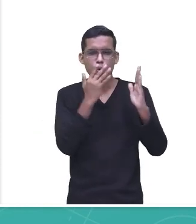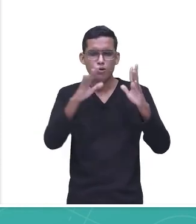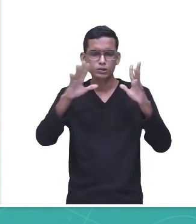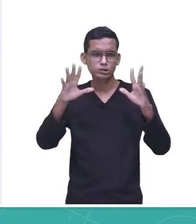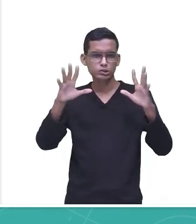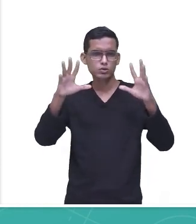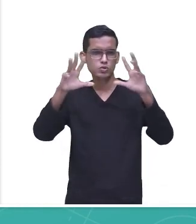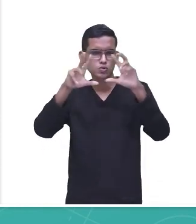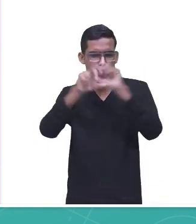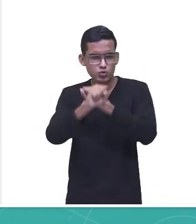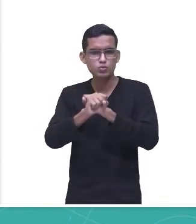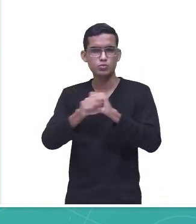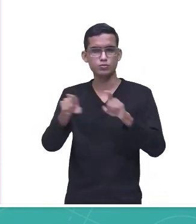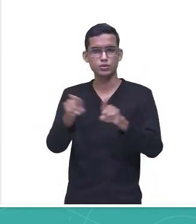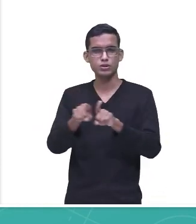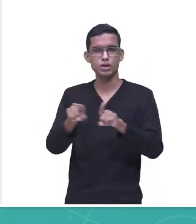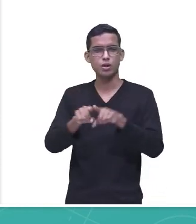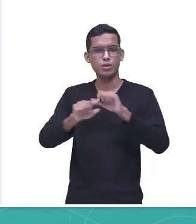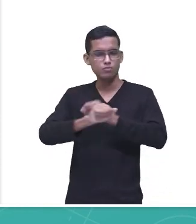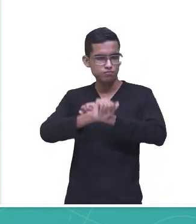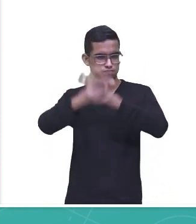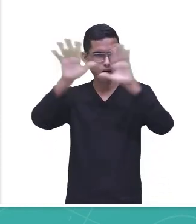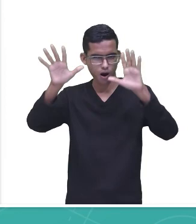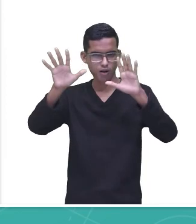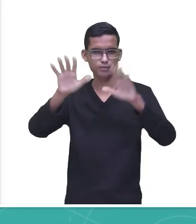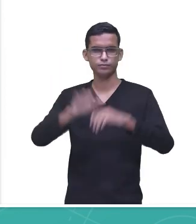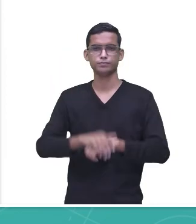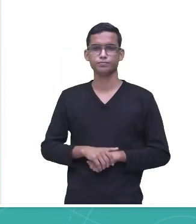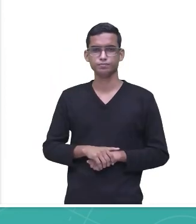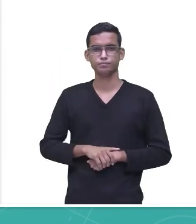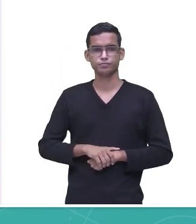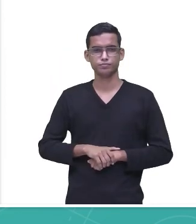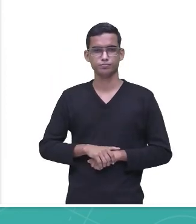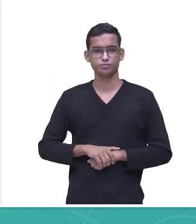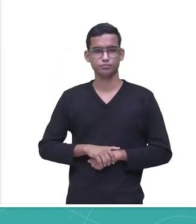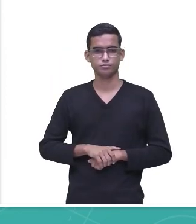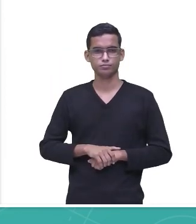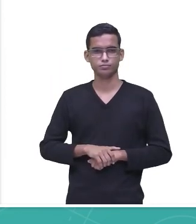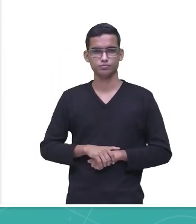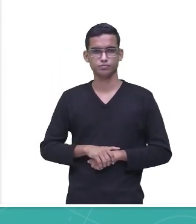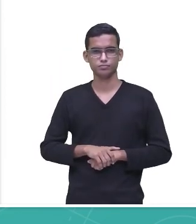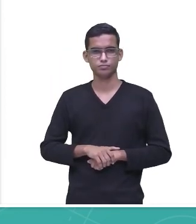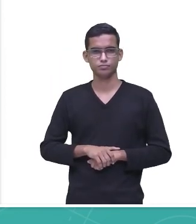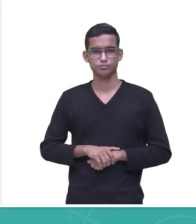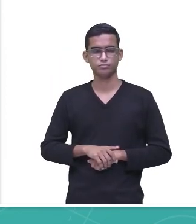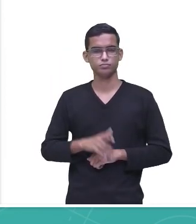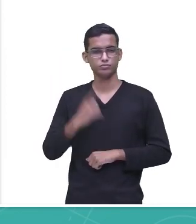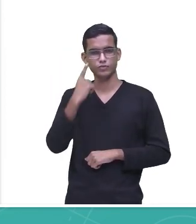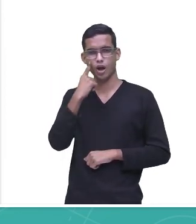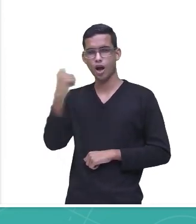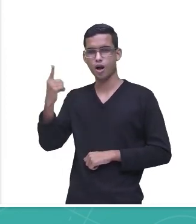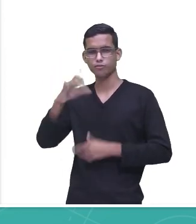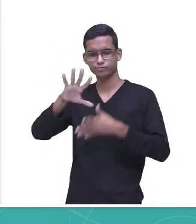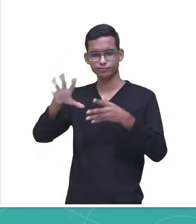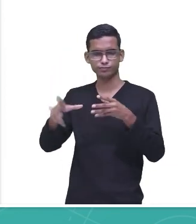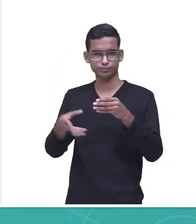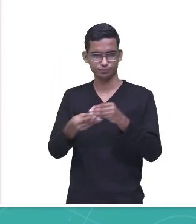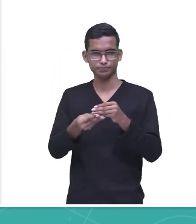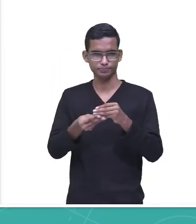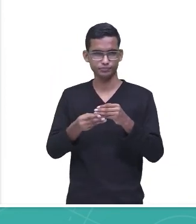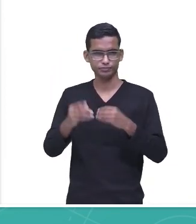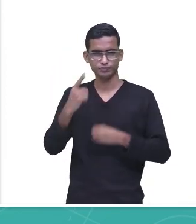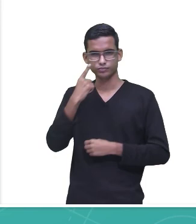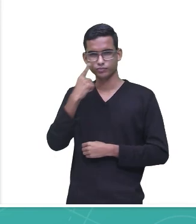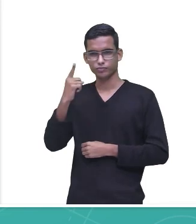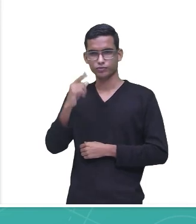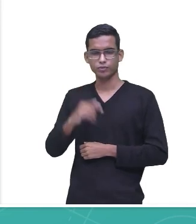as cores primárias. Então, vamos agora ao nosso gabarito, né, para vocês analisarem melhor. Bem, na pintura eram